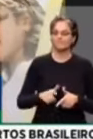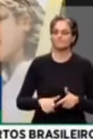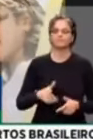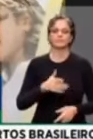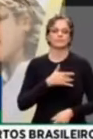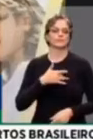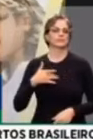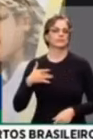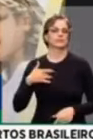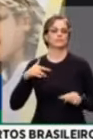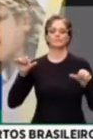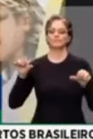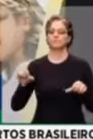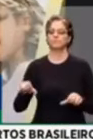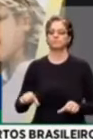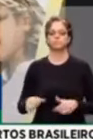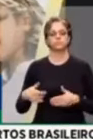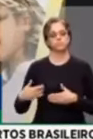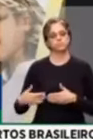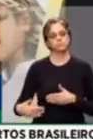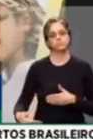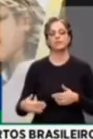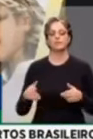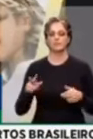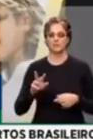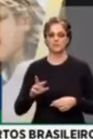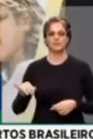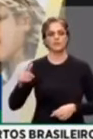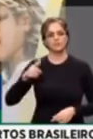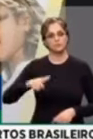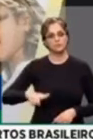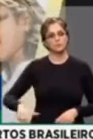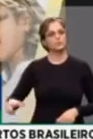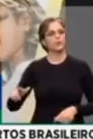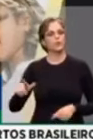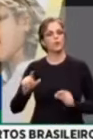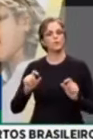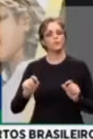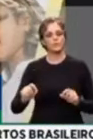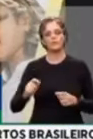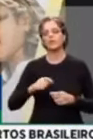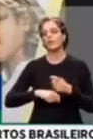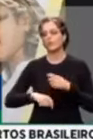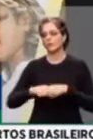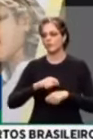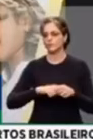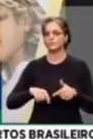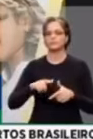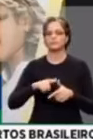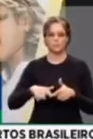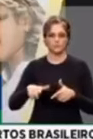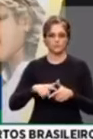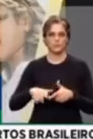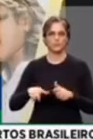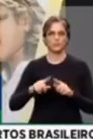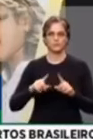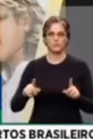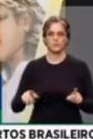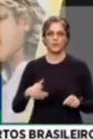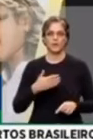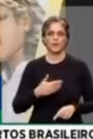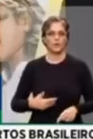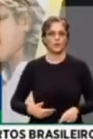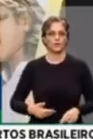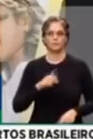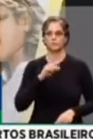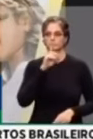que se avoluma e entrará uma outra crise de nova dimensão, que é a crise econômica. E o governo silencia, não